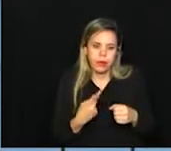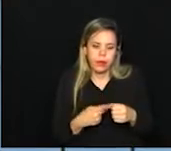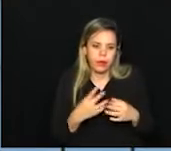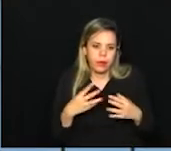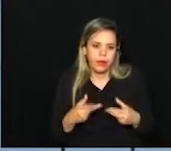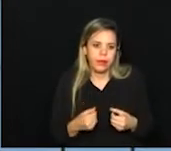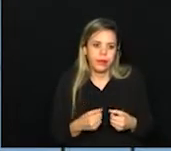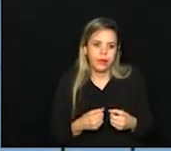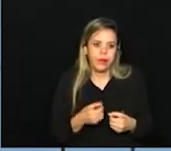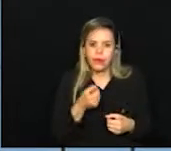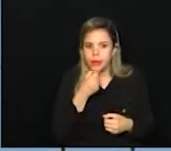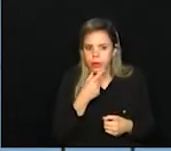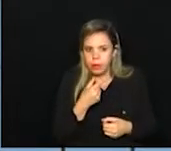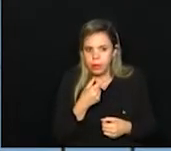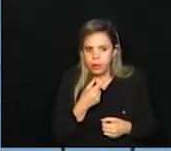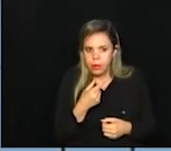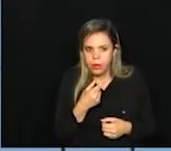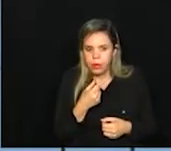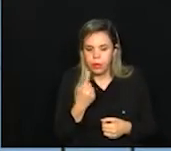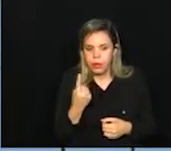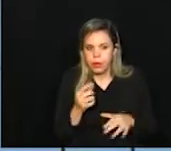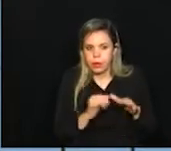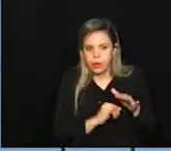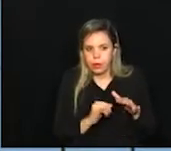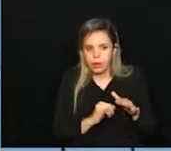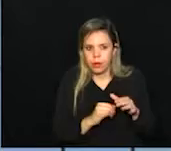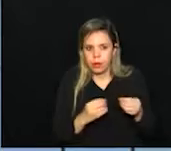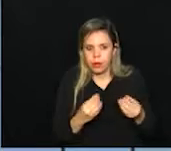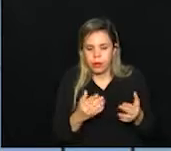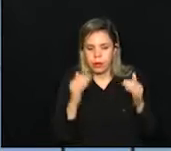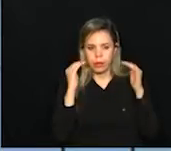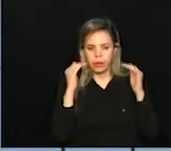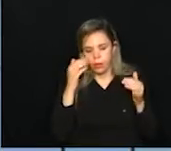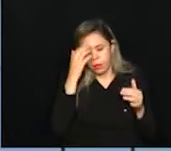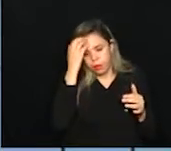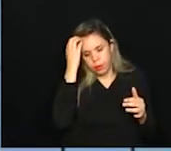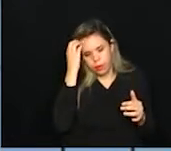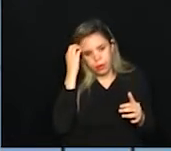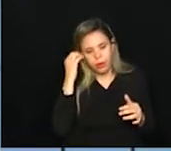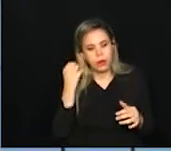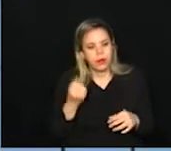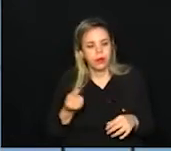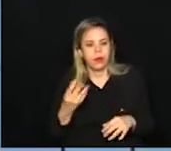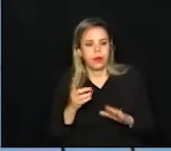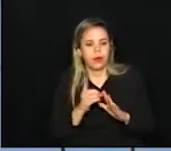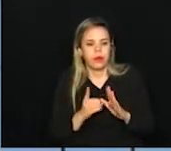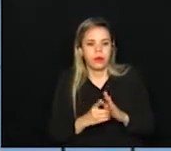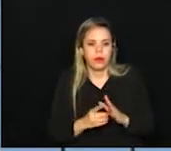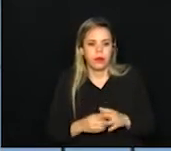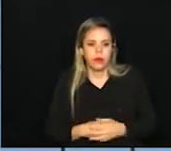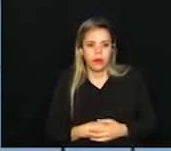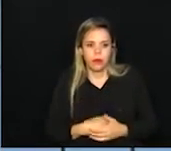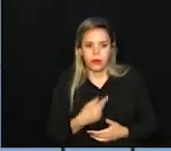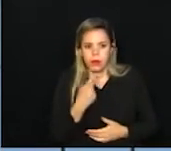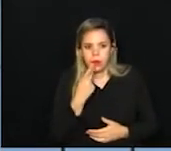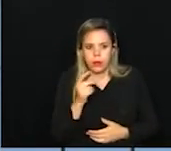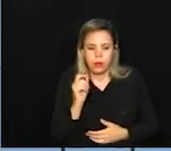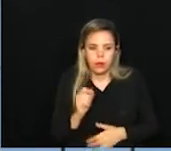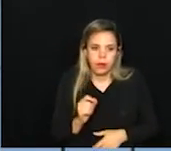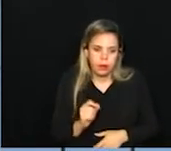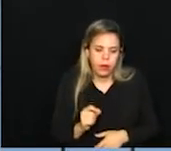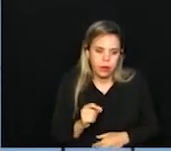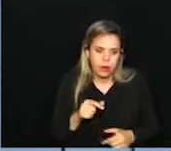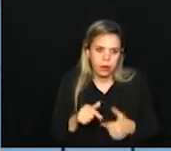higiene pessoal e remédios. E cada instituição deve seguir à risca esse novo decreto. Falando